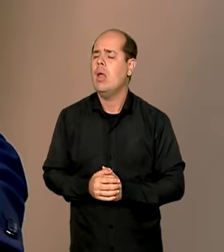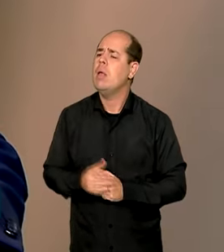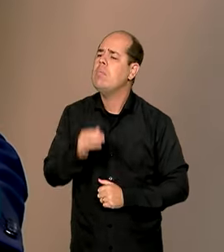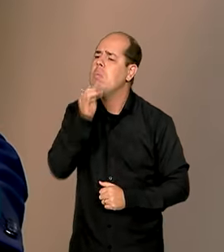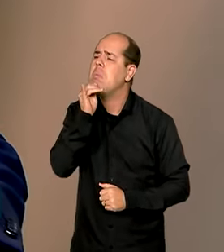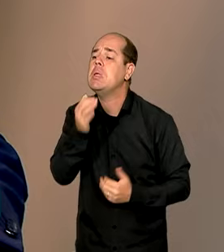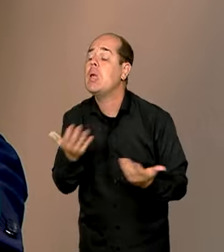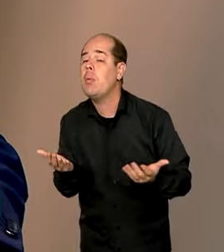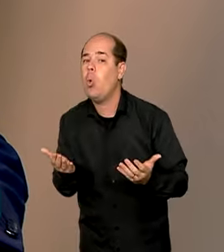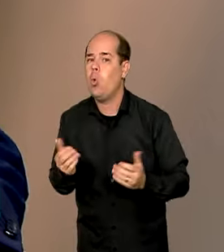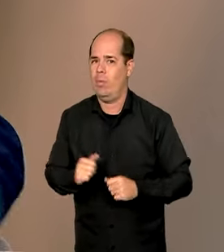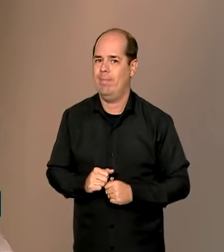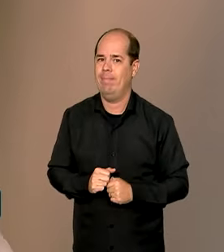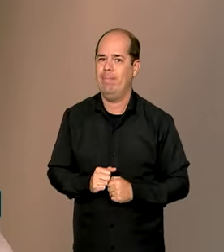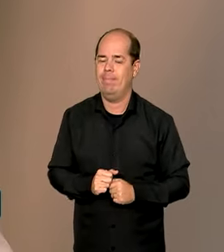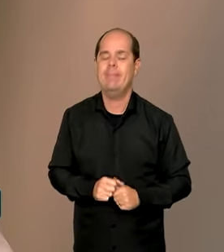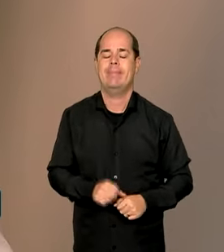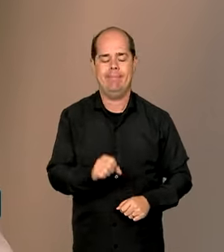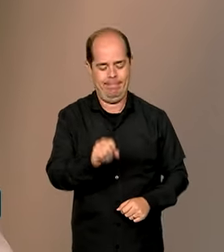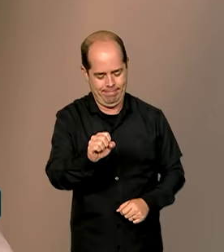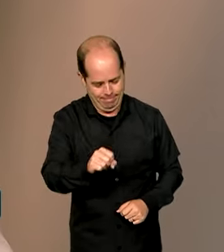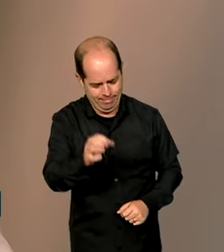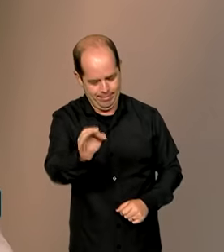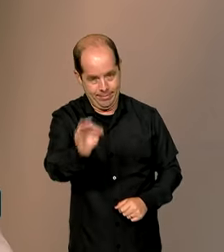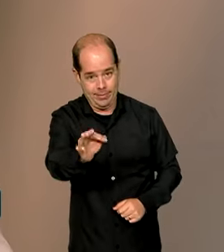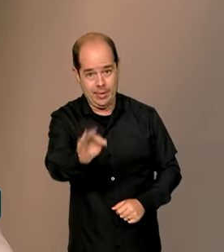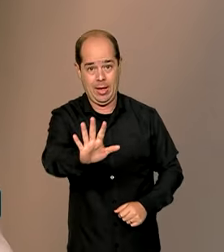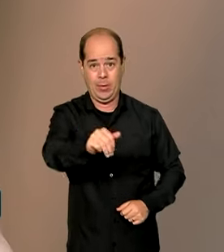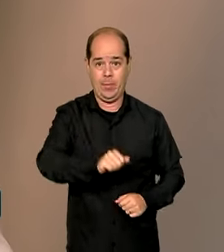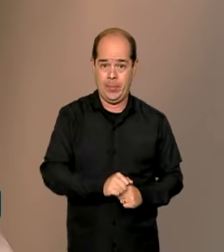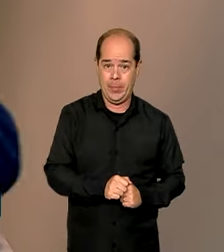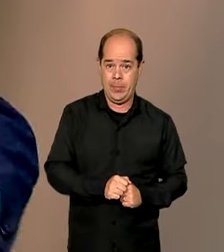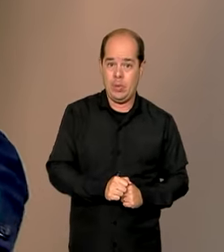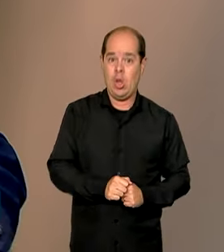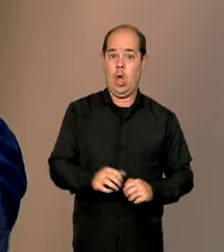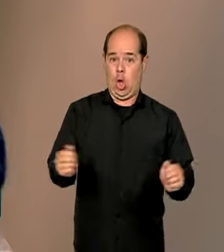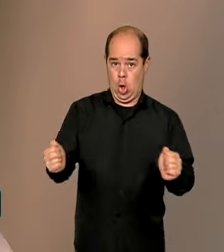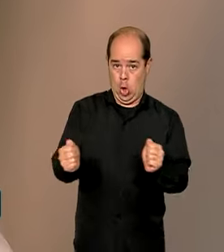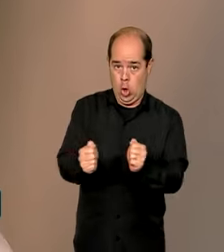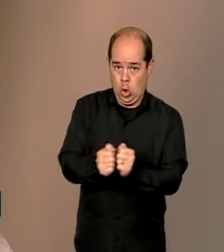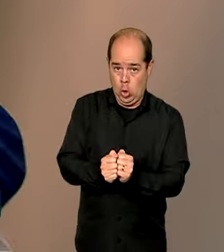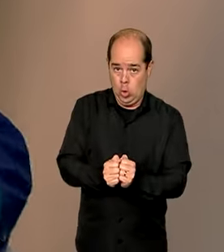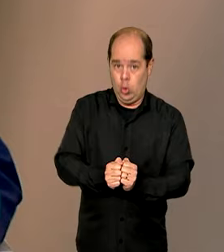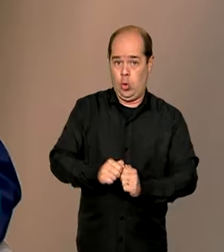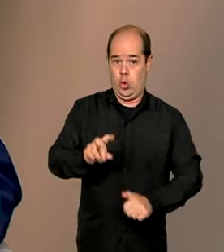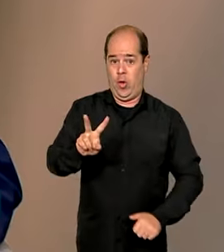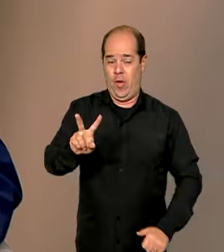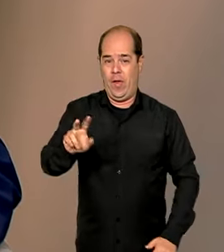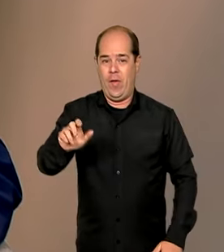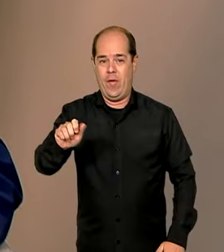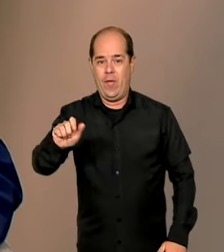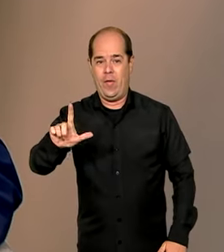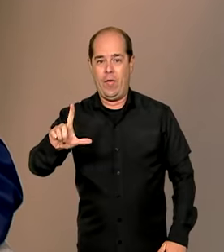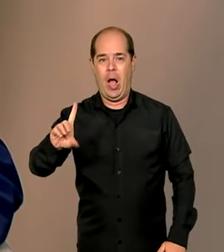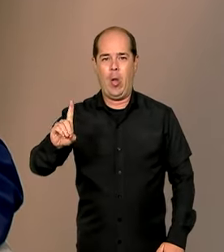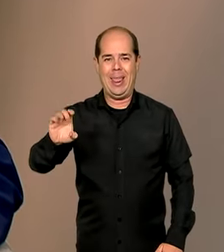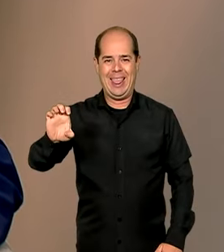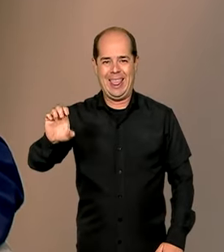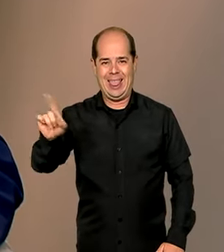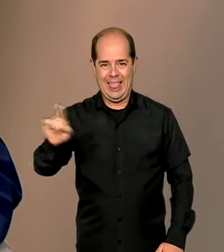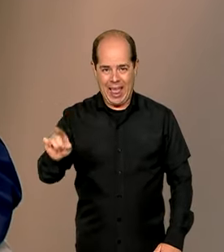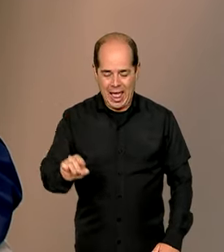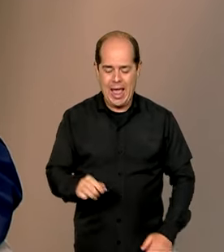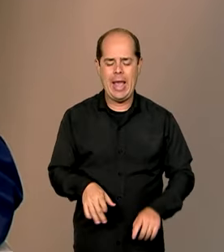Exatamente. O nosso Ministério, lá junto com o ministro Valdez da Integração, lá o Volney, que está lá na Secretaria Nacional da